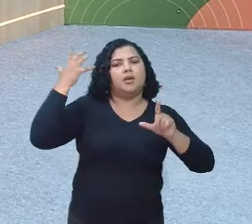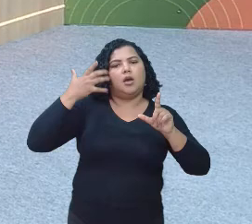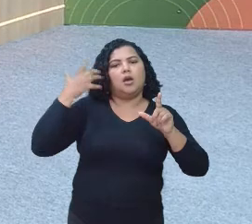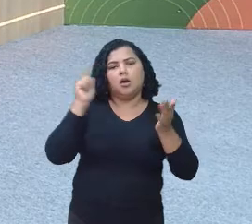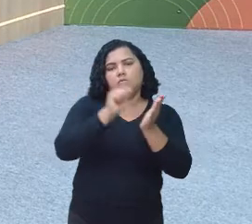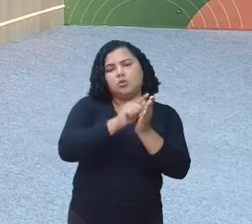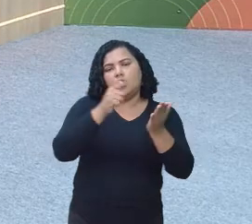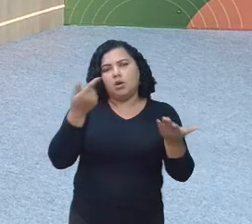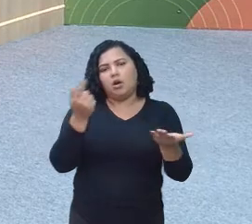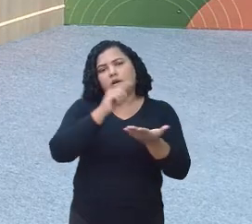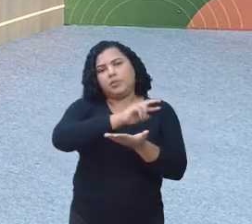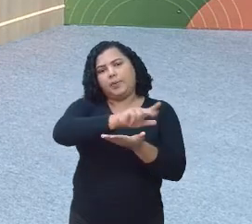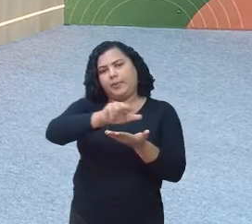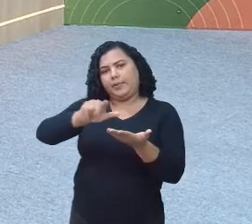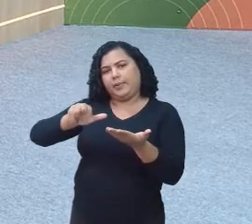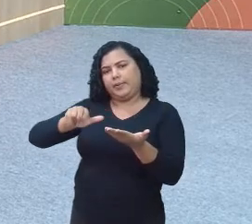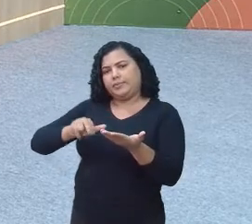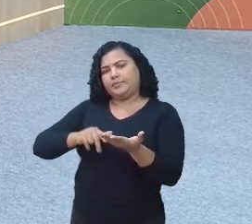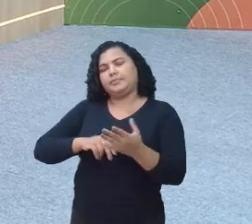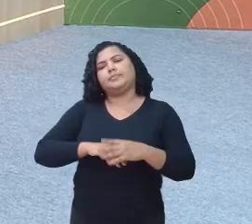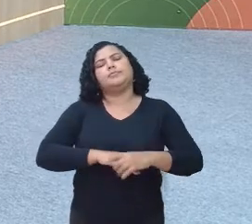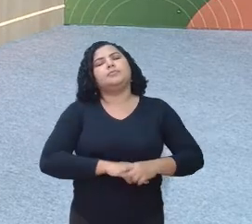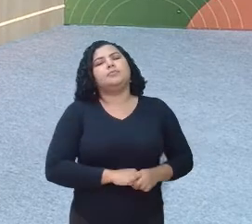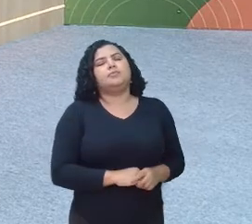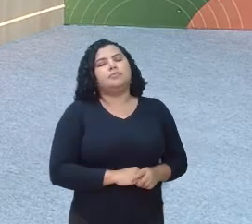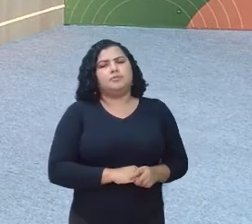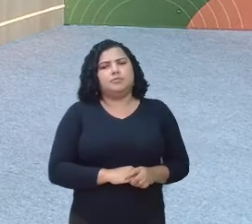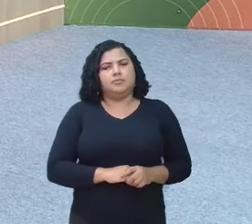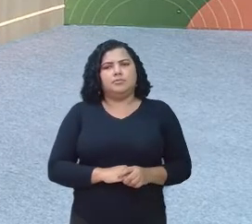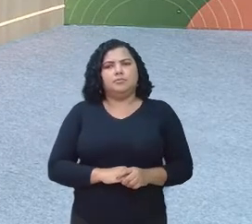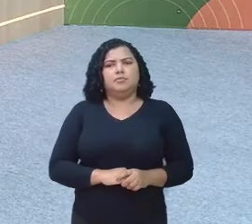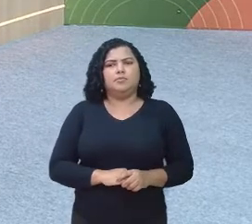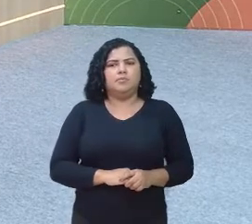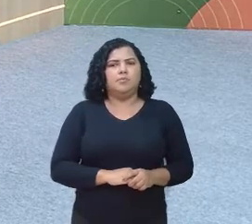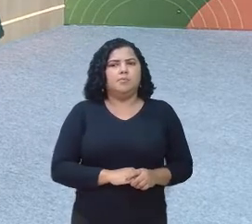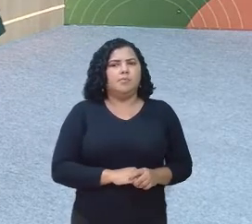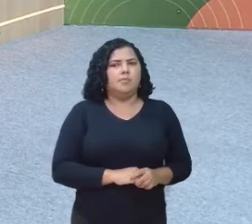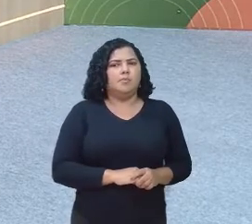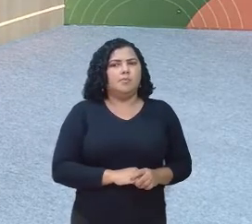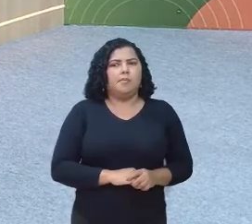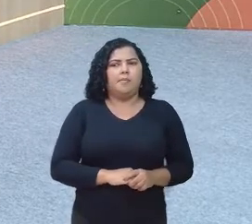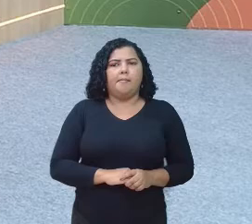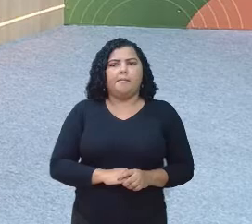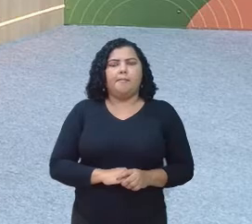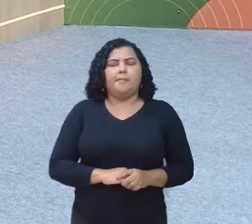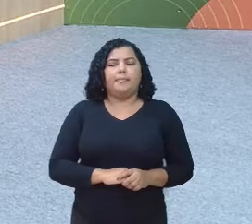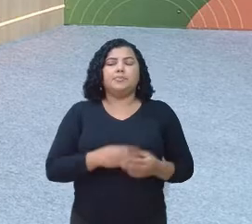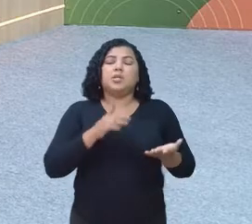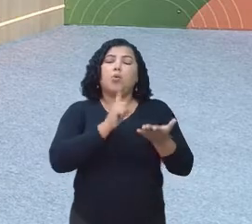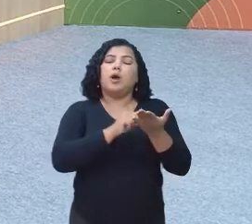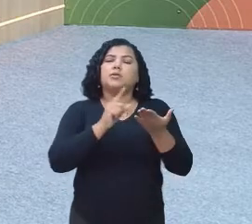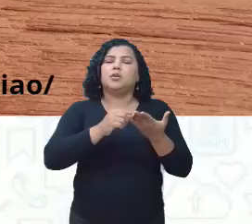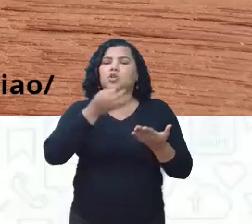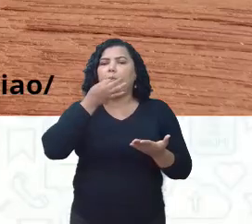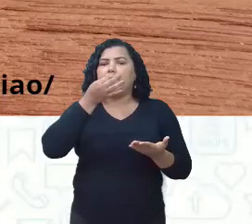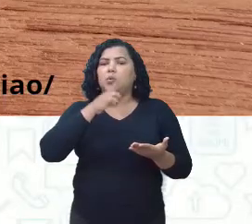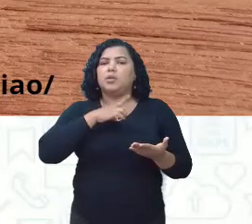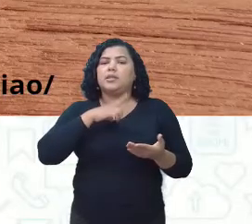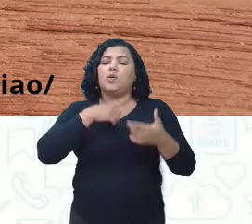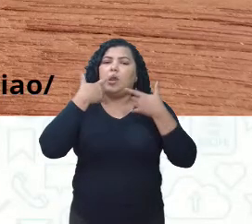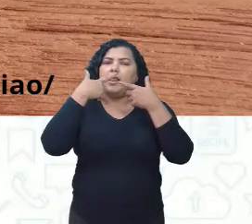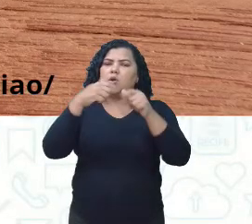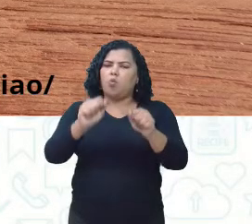nos jornais, nas revistas, nas rádios, na TV, tá certo? O artigo de opinião, ele possui uma linguagem